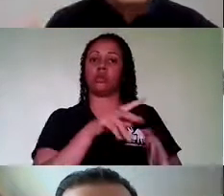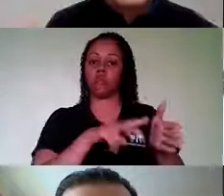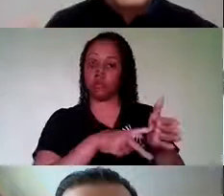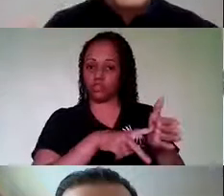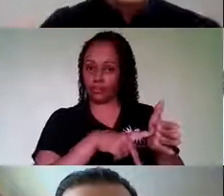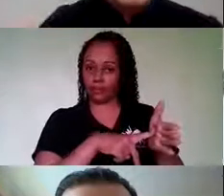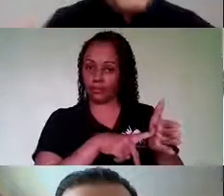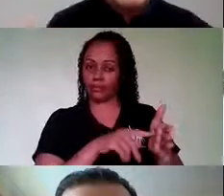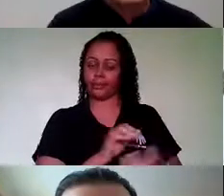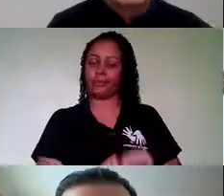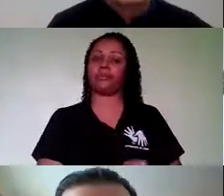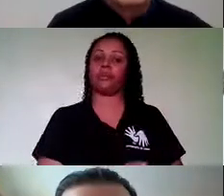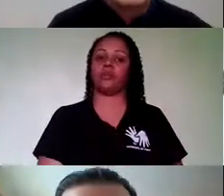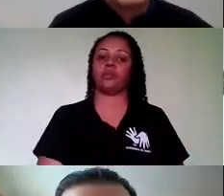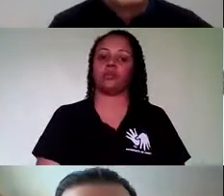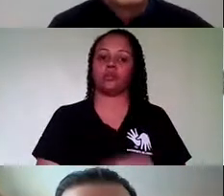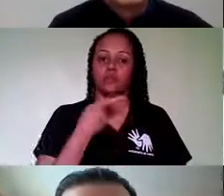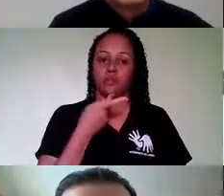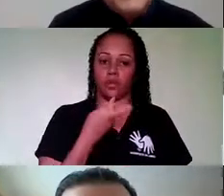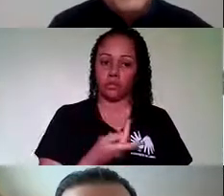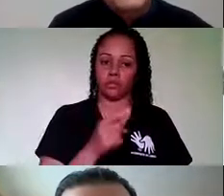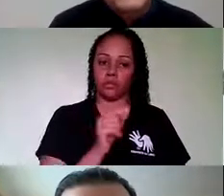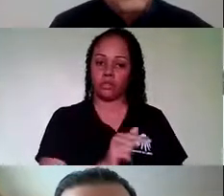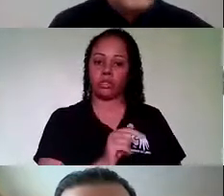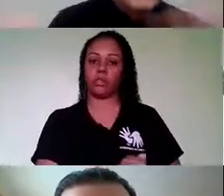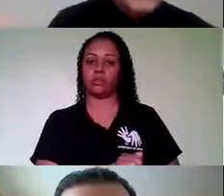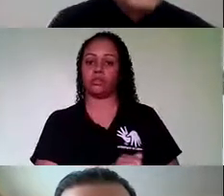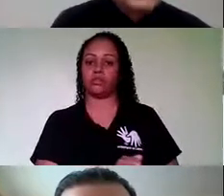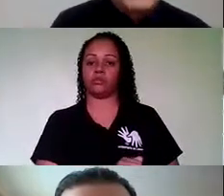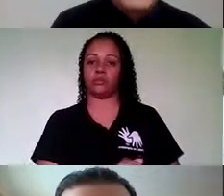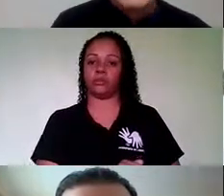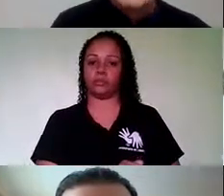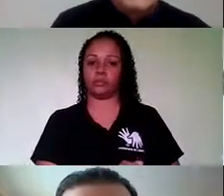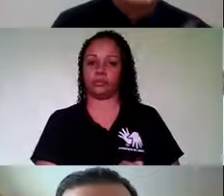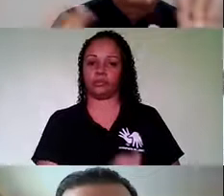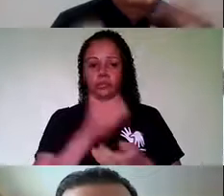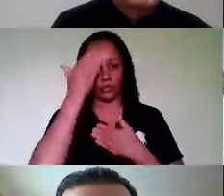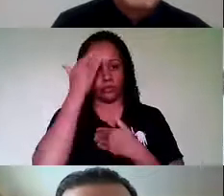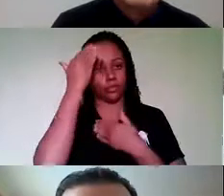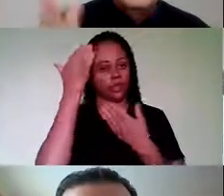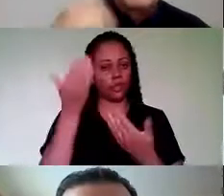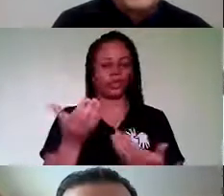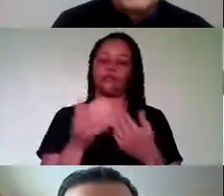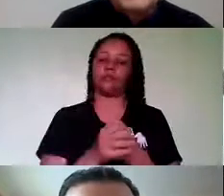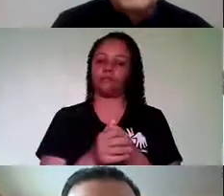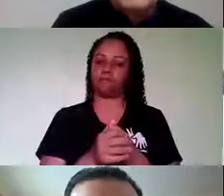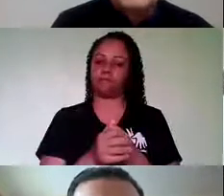fale essa média do pensamento da área sindical. Muito obrigado, gente. Olha,